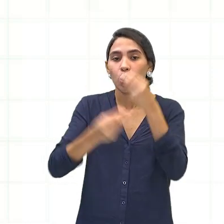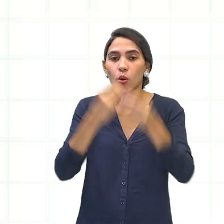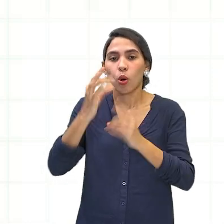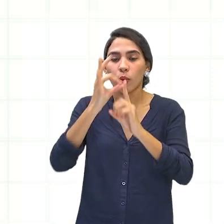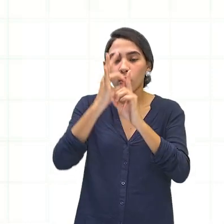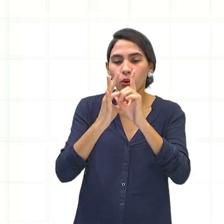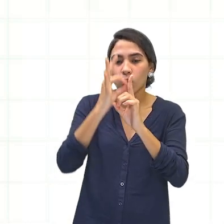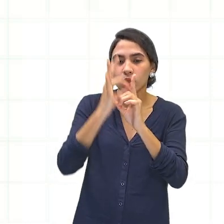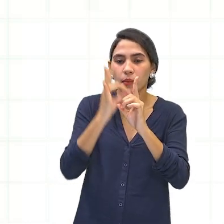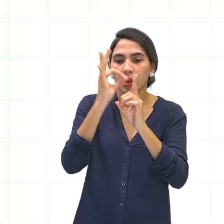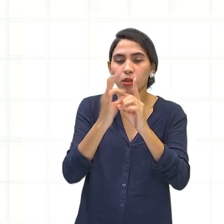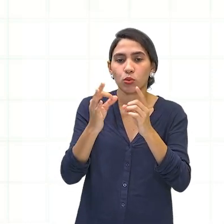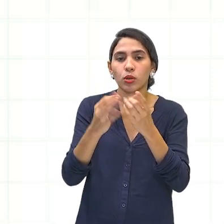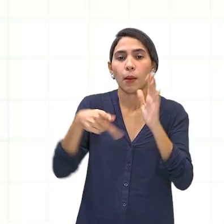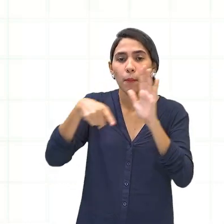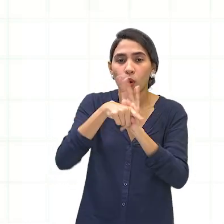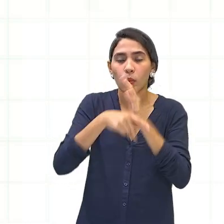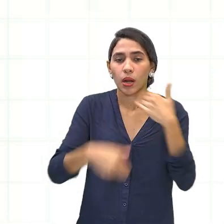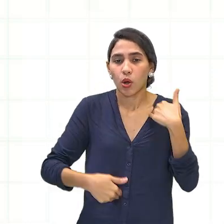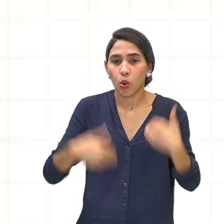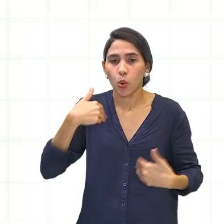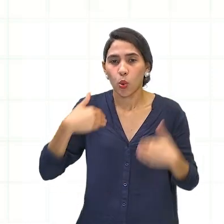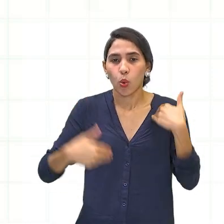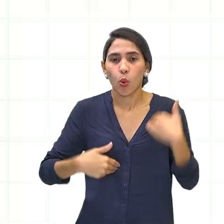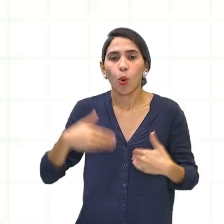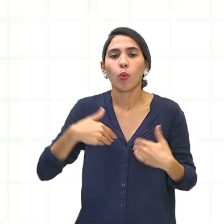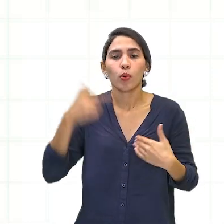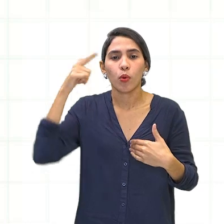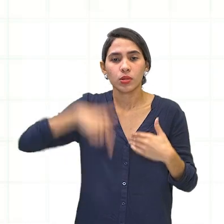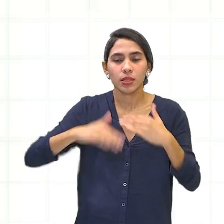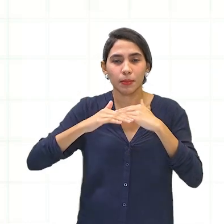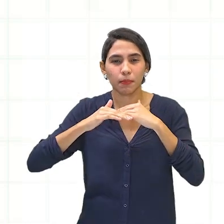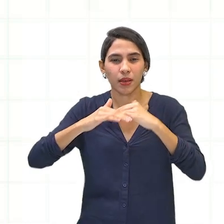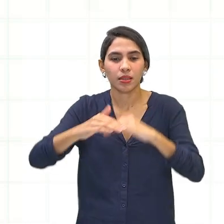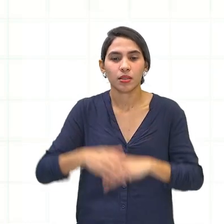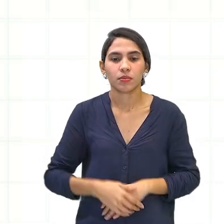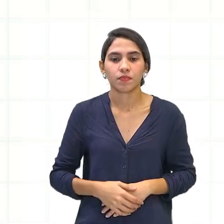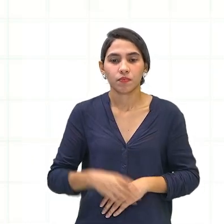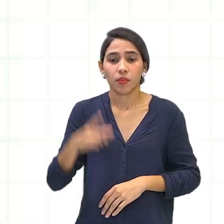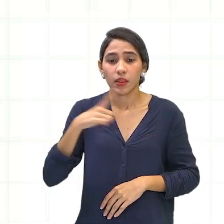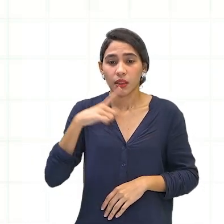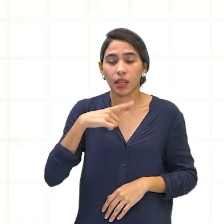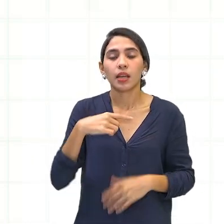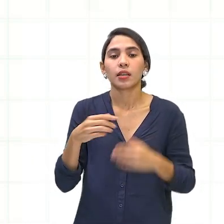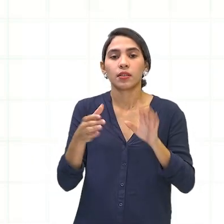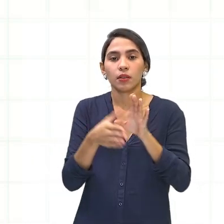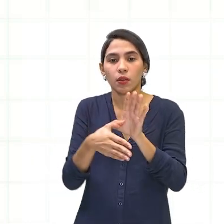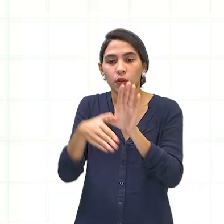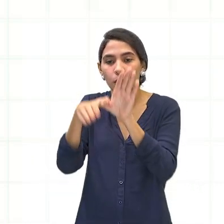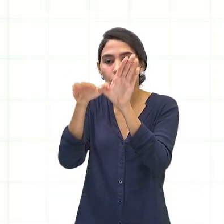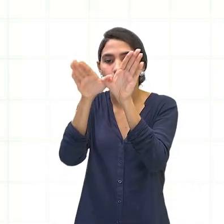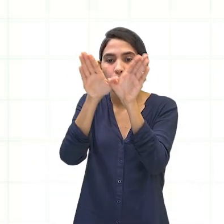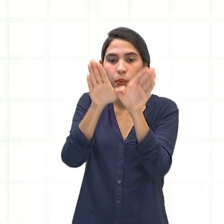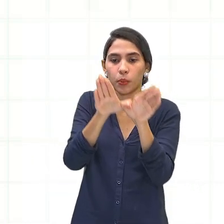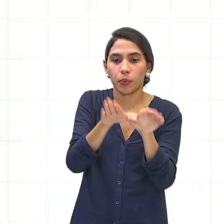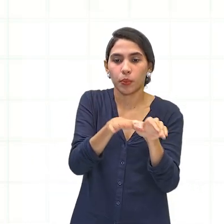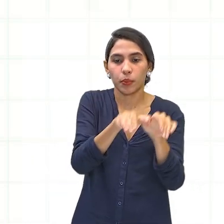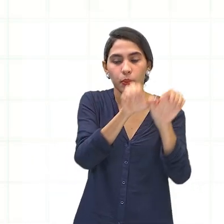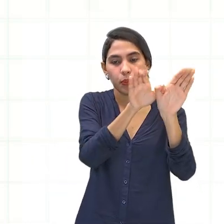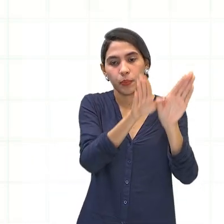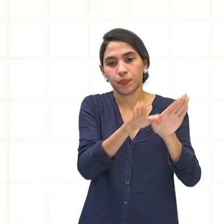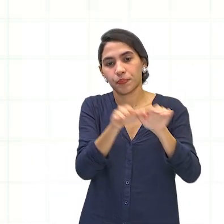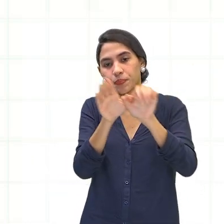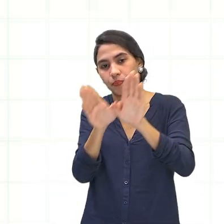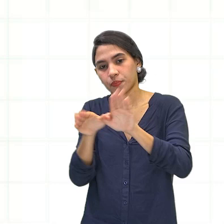sua temperatura. As asas elas garantem uma forma aerodinâmica, né? Que vai justamente proporcionar o